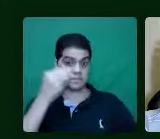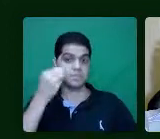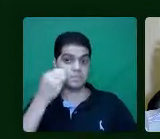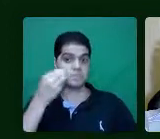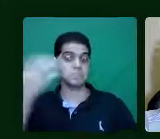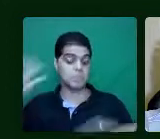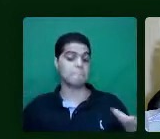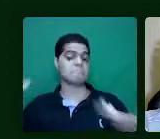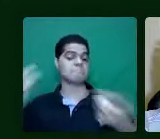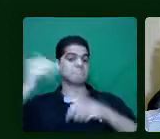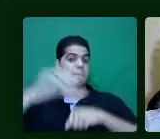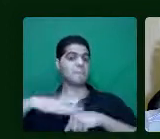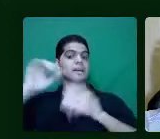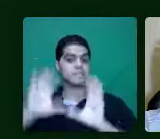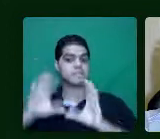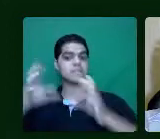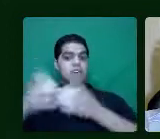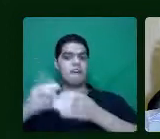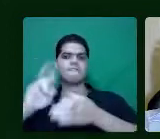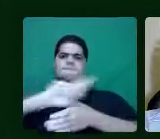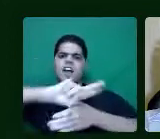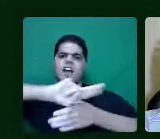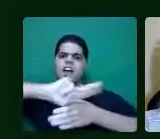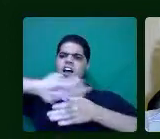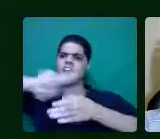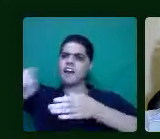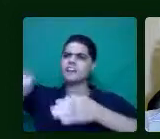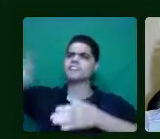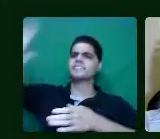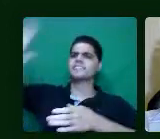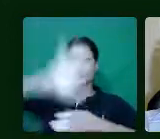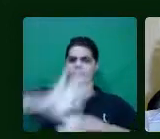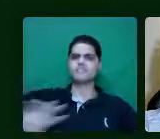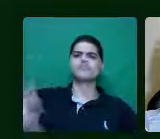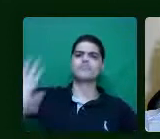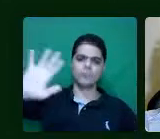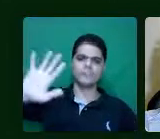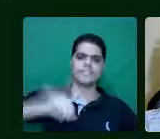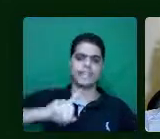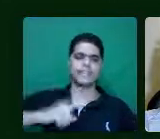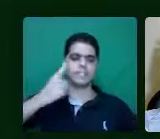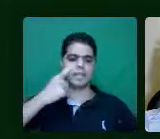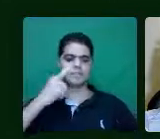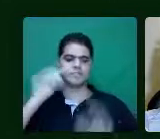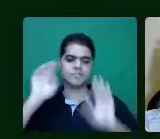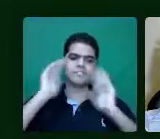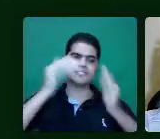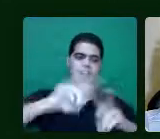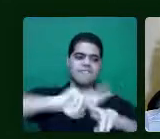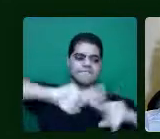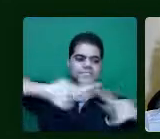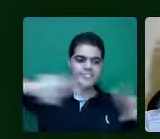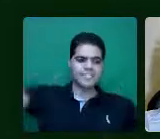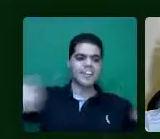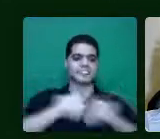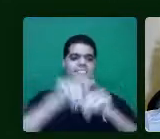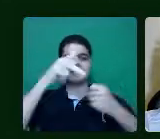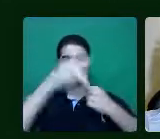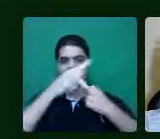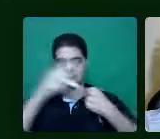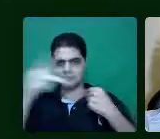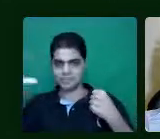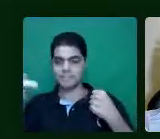a gente tem time multidisciplinar, time com pessoas com interesses e especialidades diferentes. Então, ter alguém que é mais